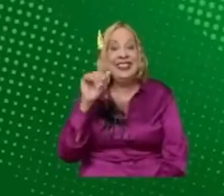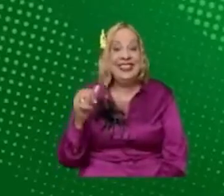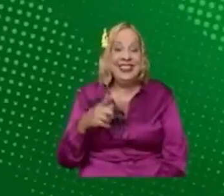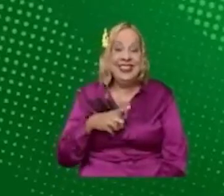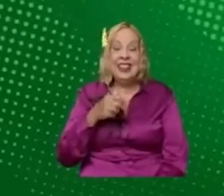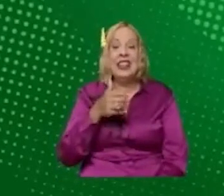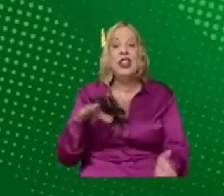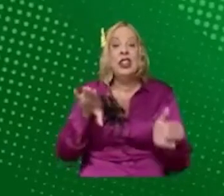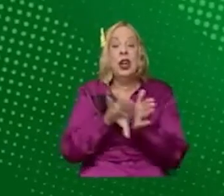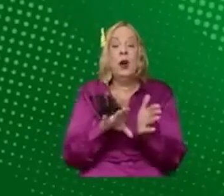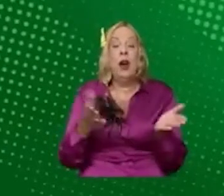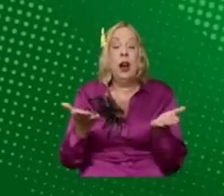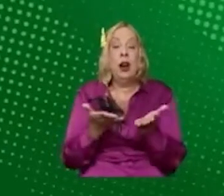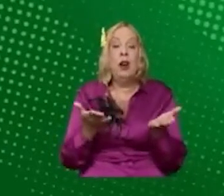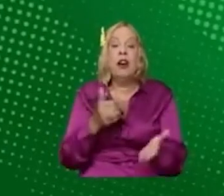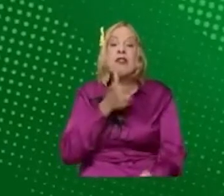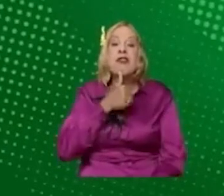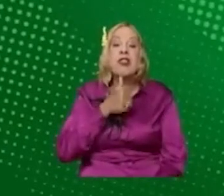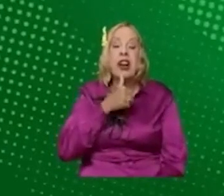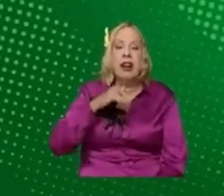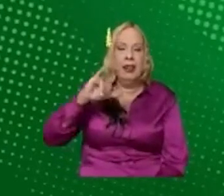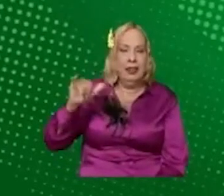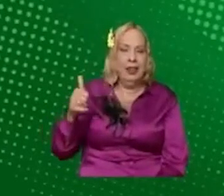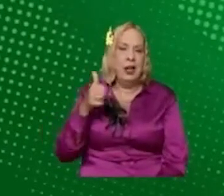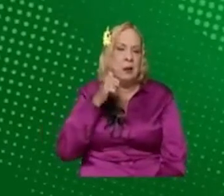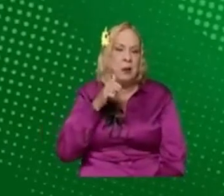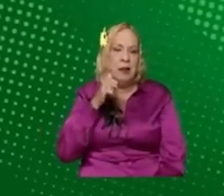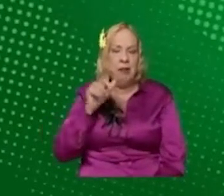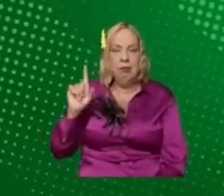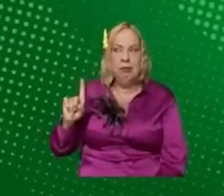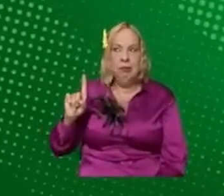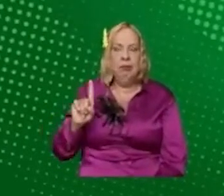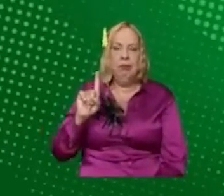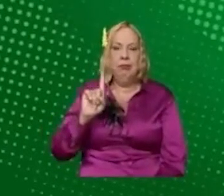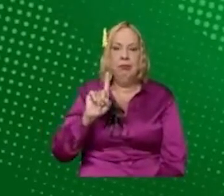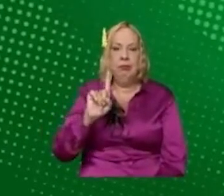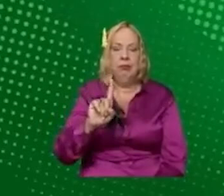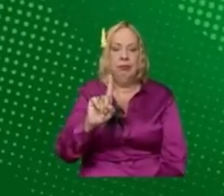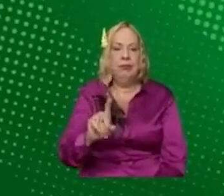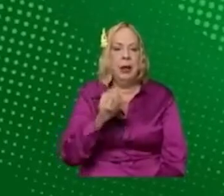todos, meu compadre. Bom dia, comadre Jaque, chegou no Arraiá. Cheguei.